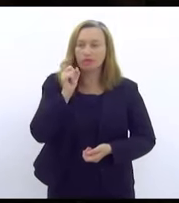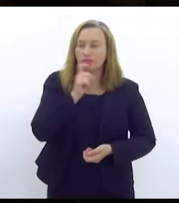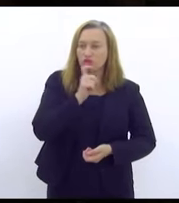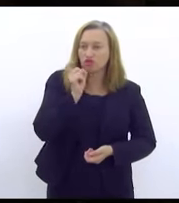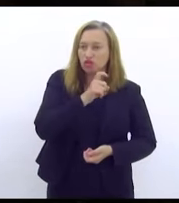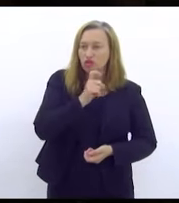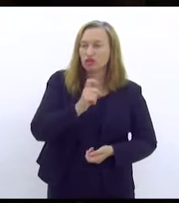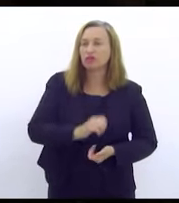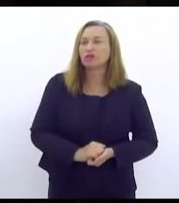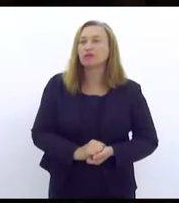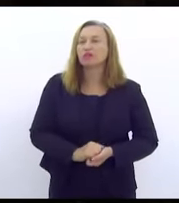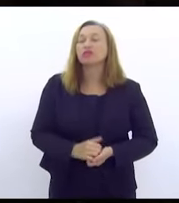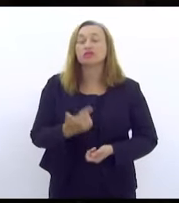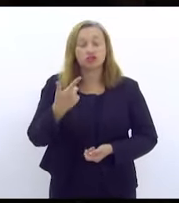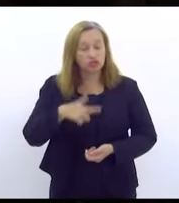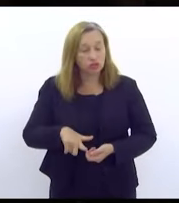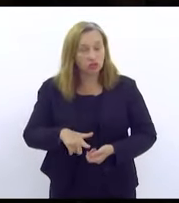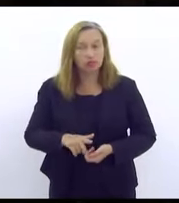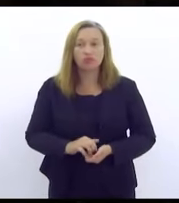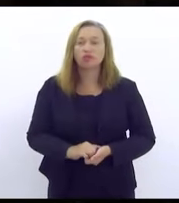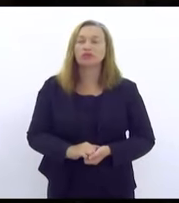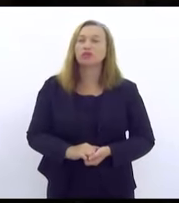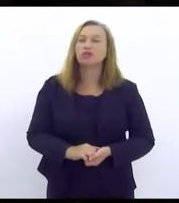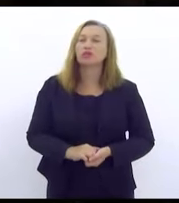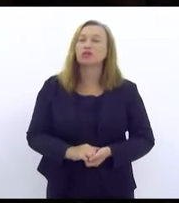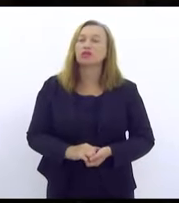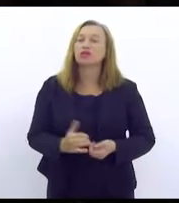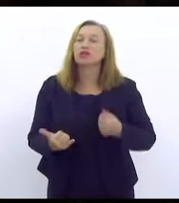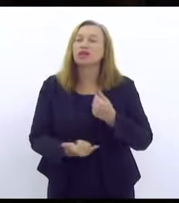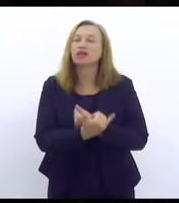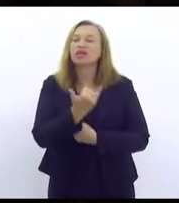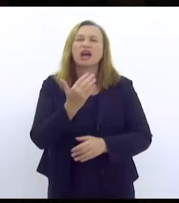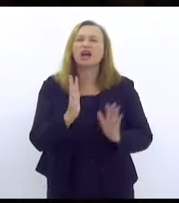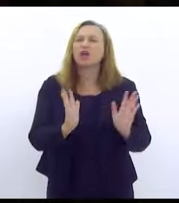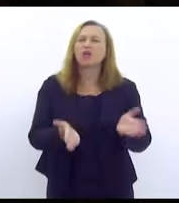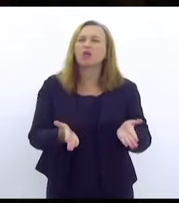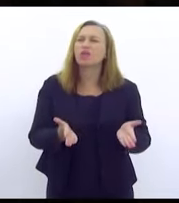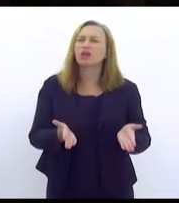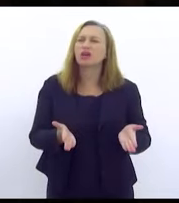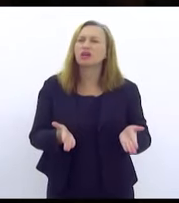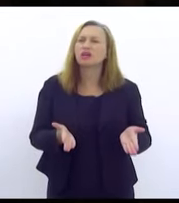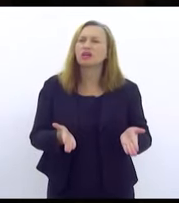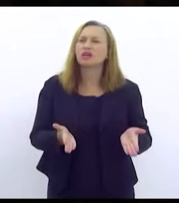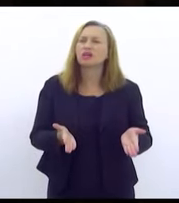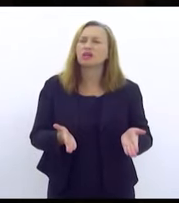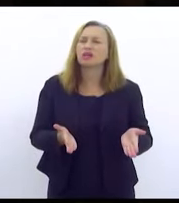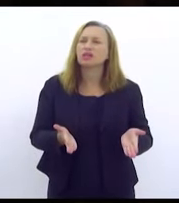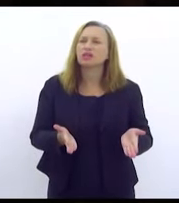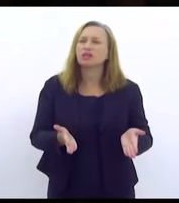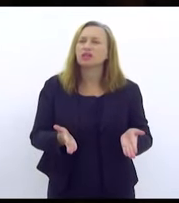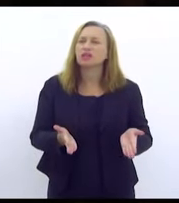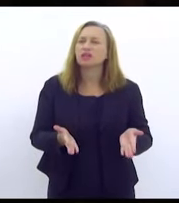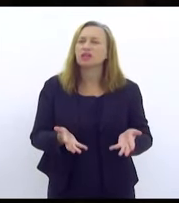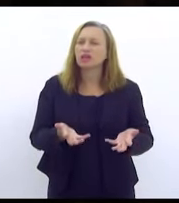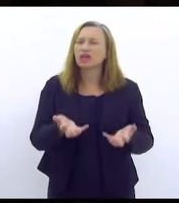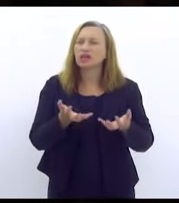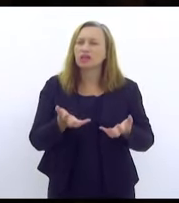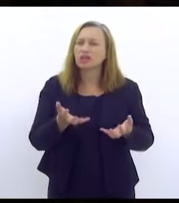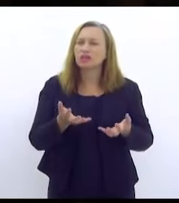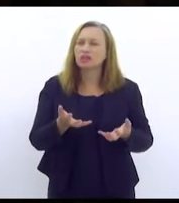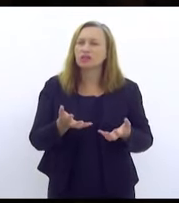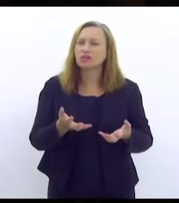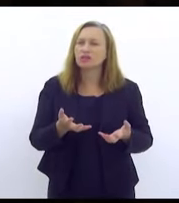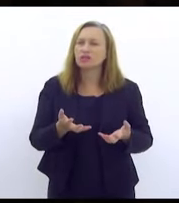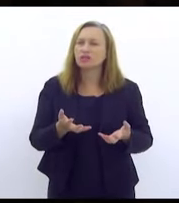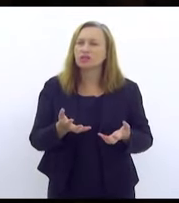ele, mais uma vez, tenta enganar. Agora, por incrível que pareça, está tentando flertar de alguma forma, porque